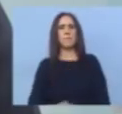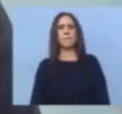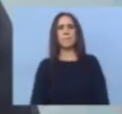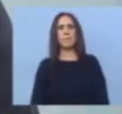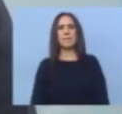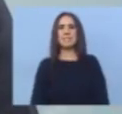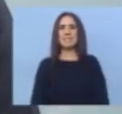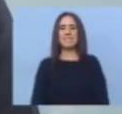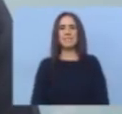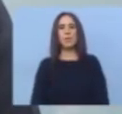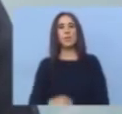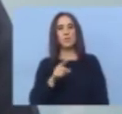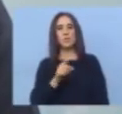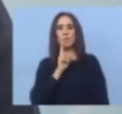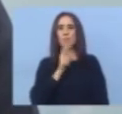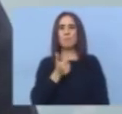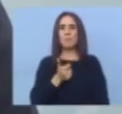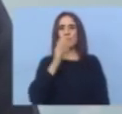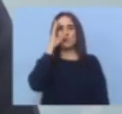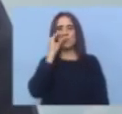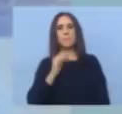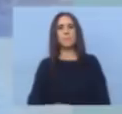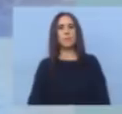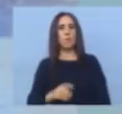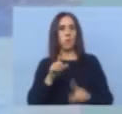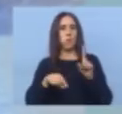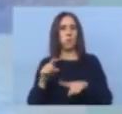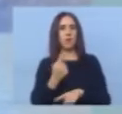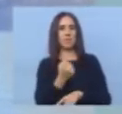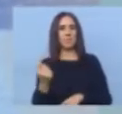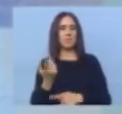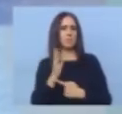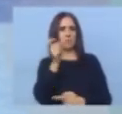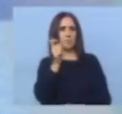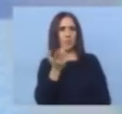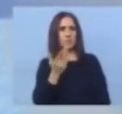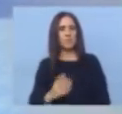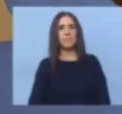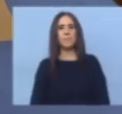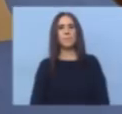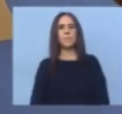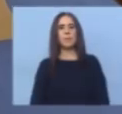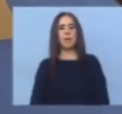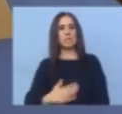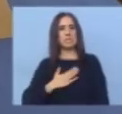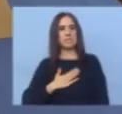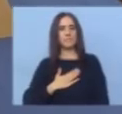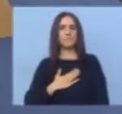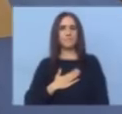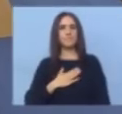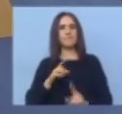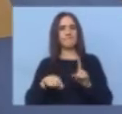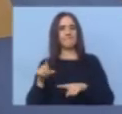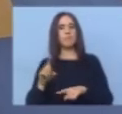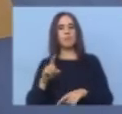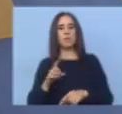Não sei muito bem responder a isso. Mas depende também de cada caso, nas universidades, mas no seu caso, por exemplo? No meu caso, acho que o núcleo